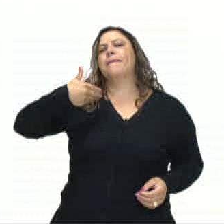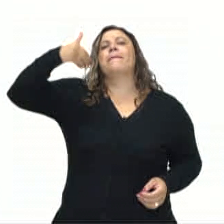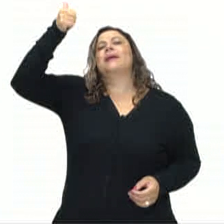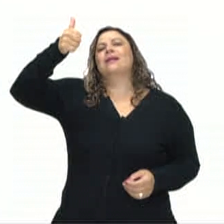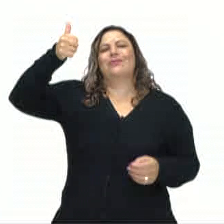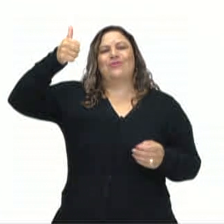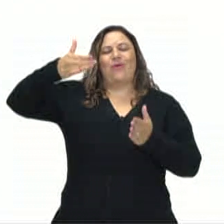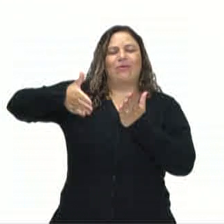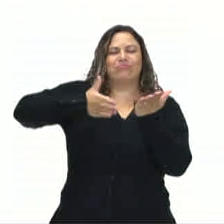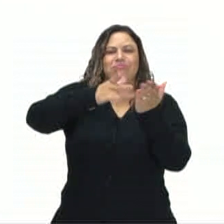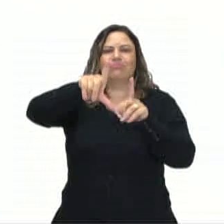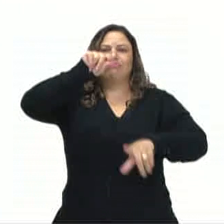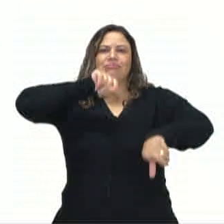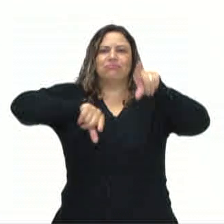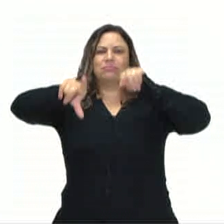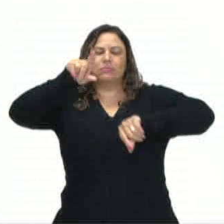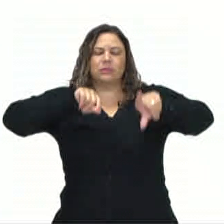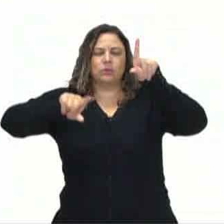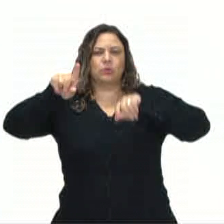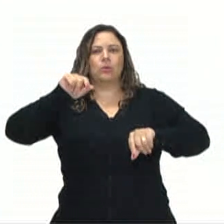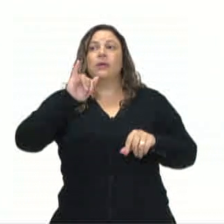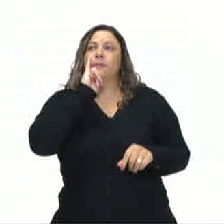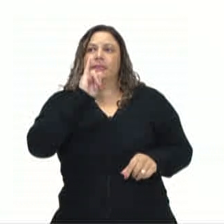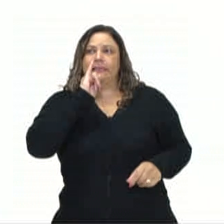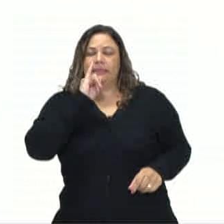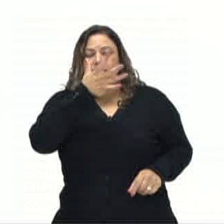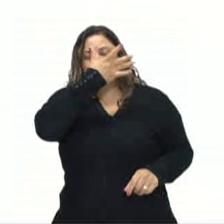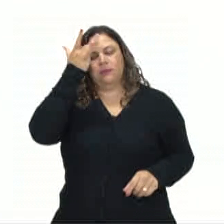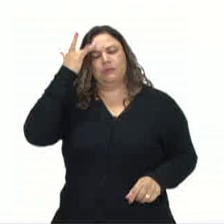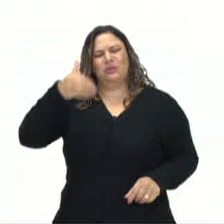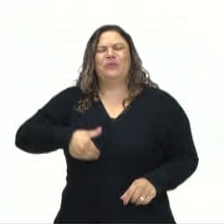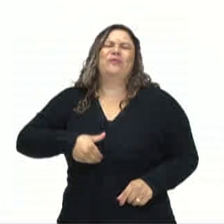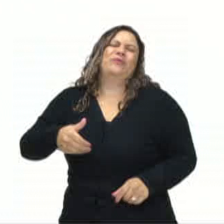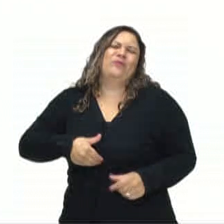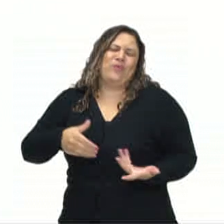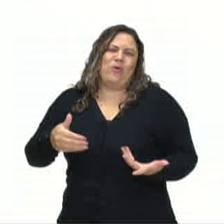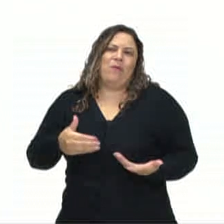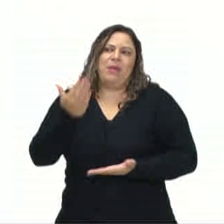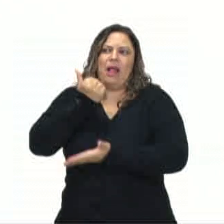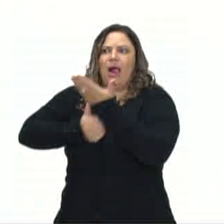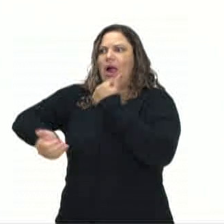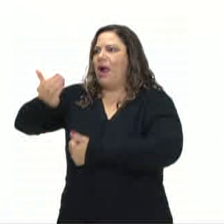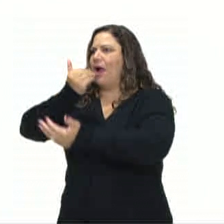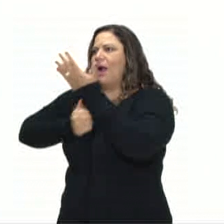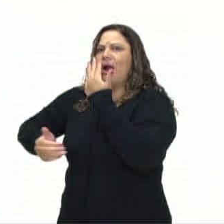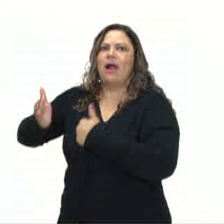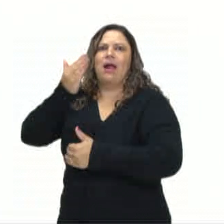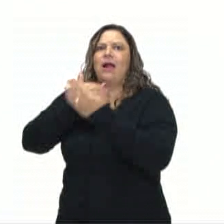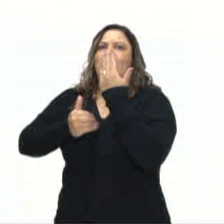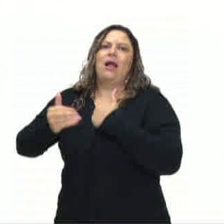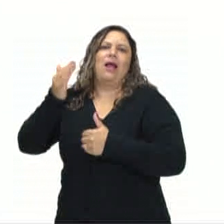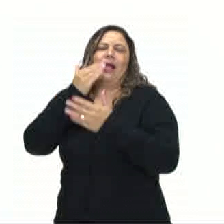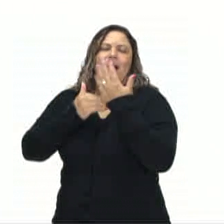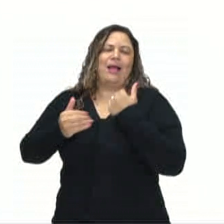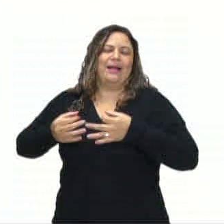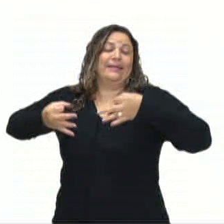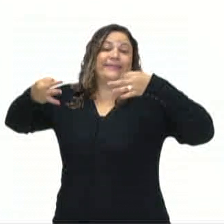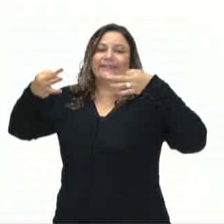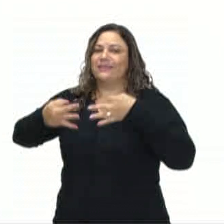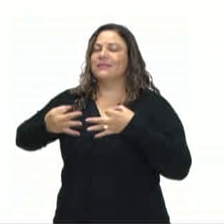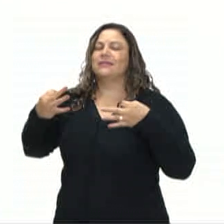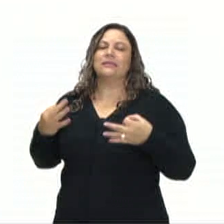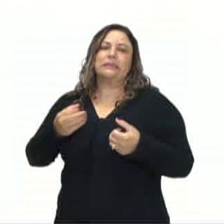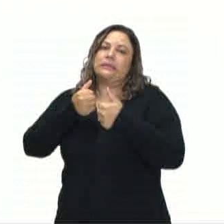Por exemplo, para uma pessoa que passa fome, a gula não seria um excesso, mas sim uma justa medida. Da